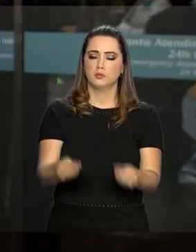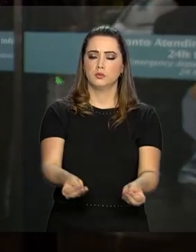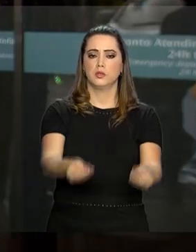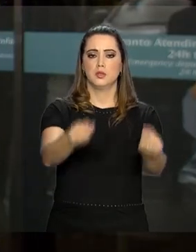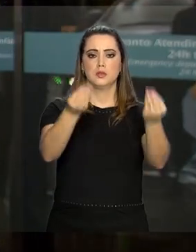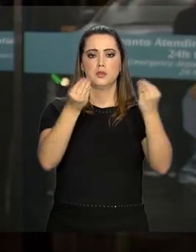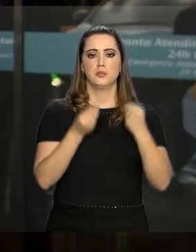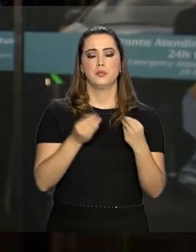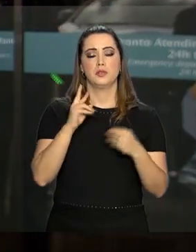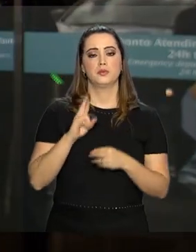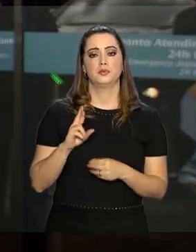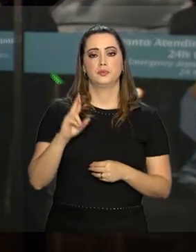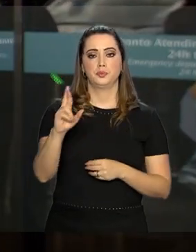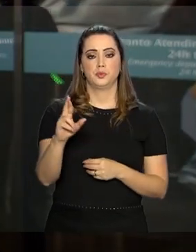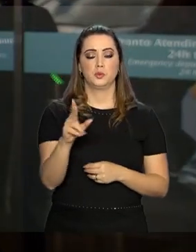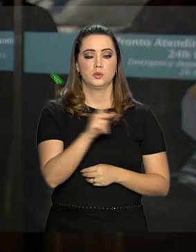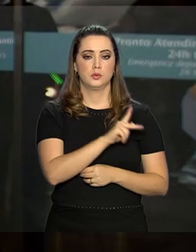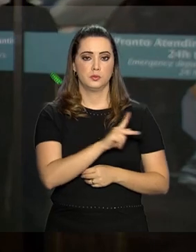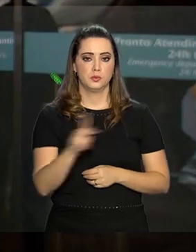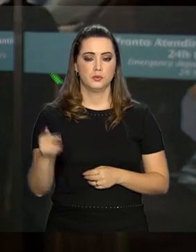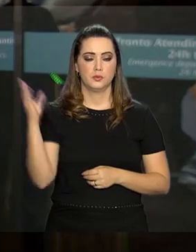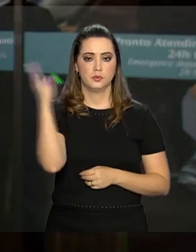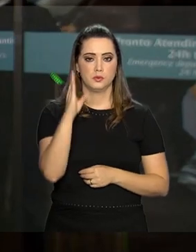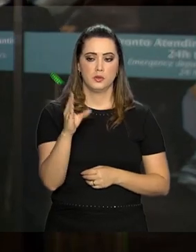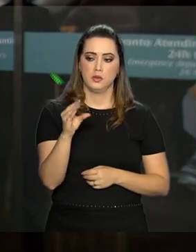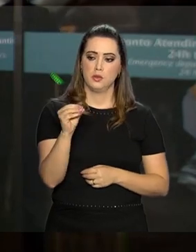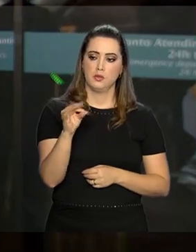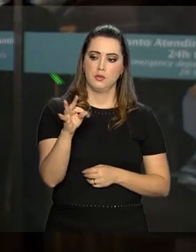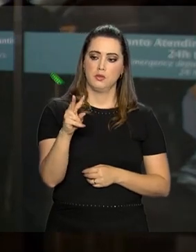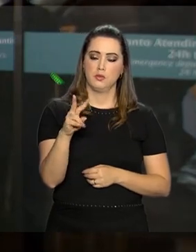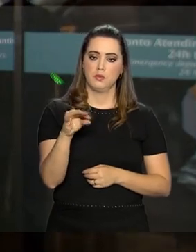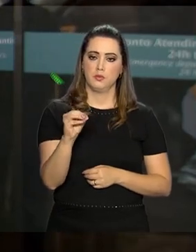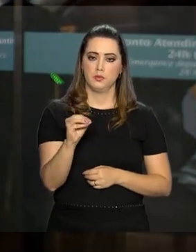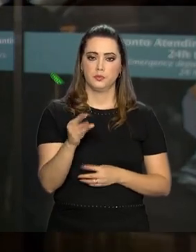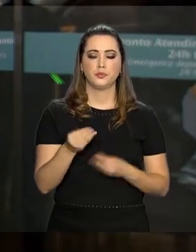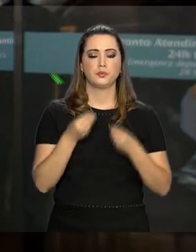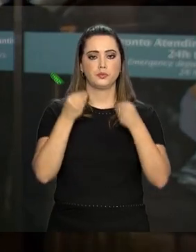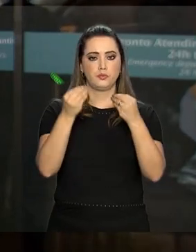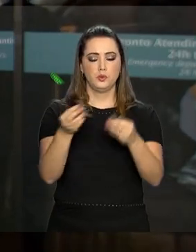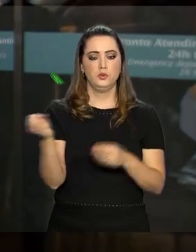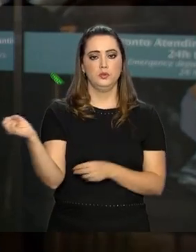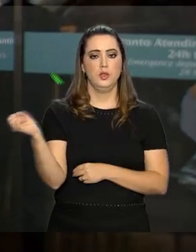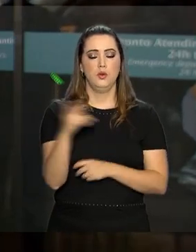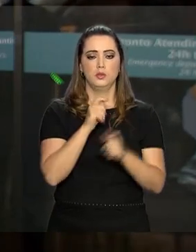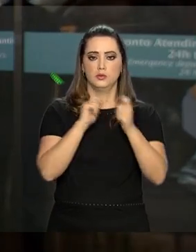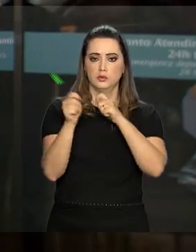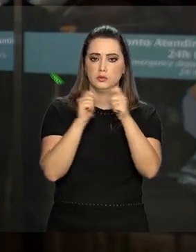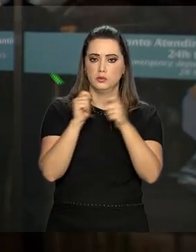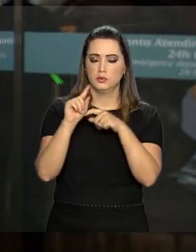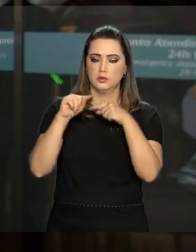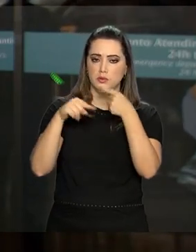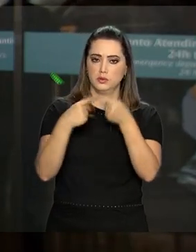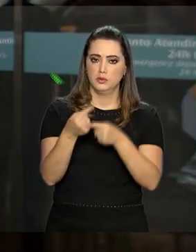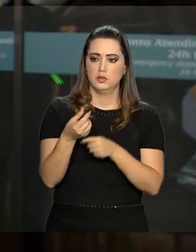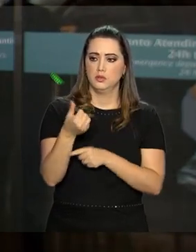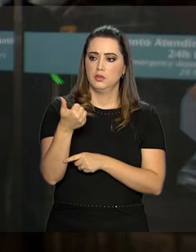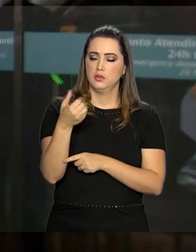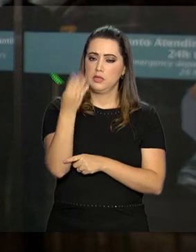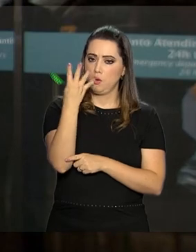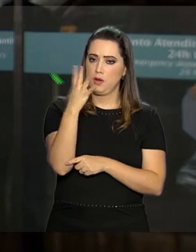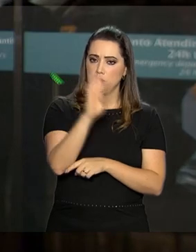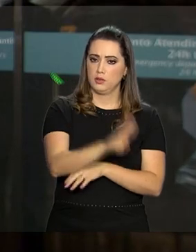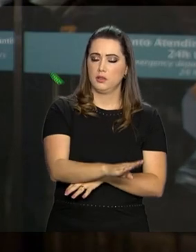trazidas pelo porta-voz da Presidência da República, Otávio Rego Barros, que deve conceder uma nova entrevista coletiva logo mais às